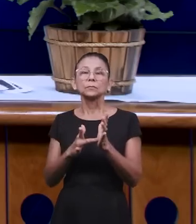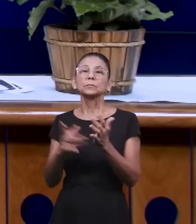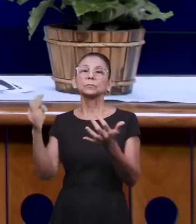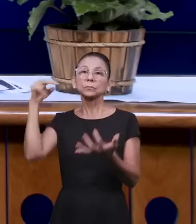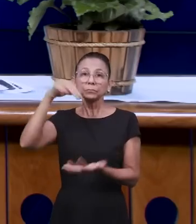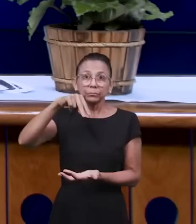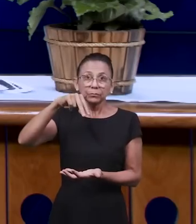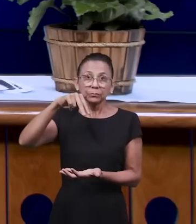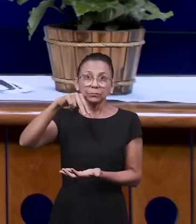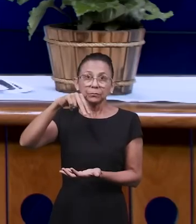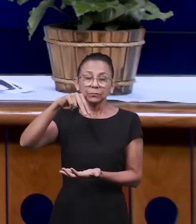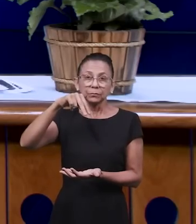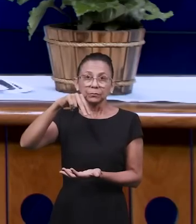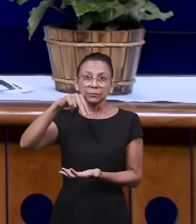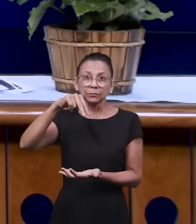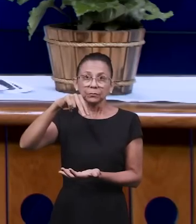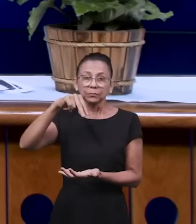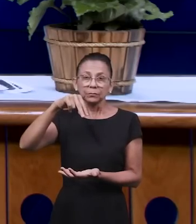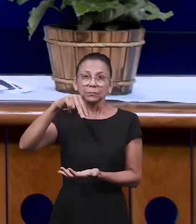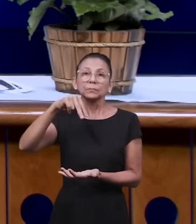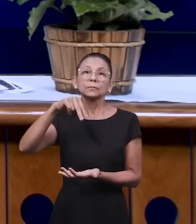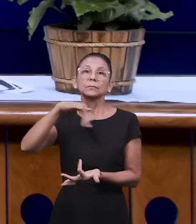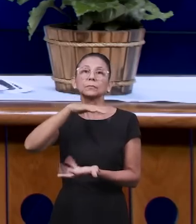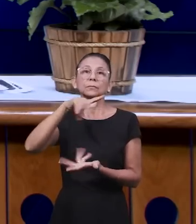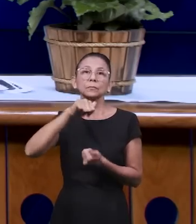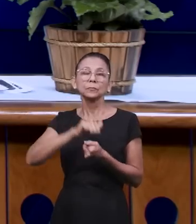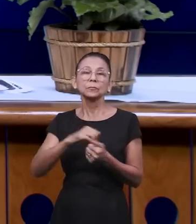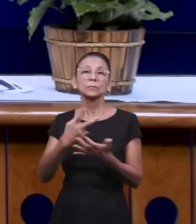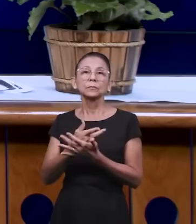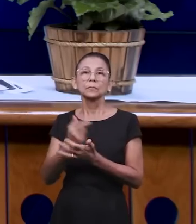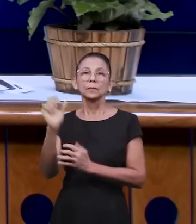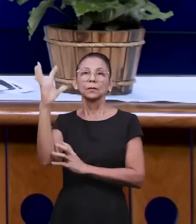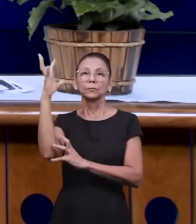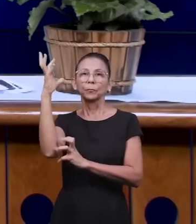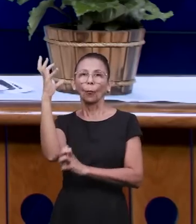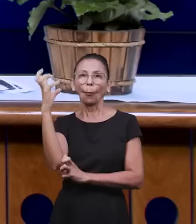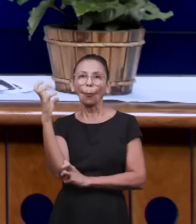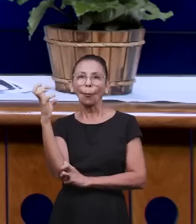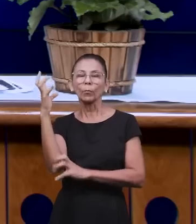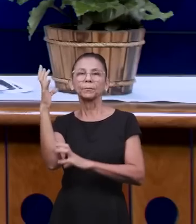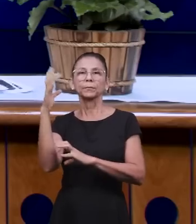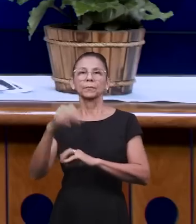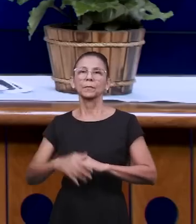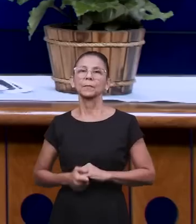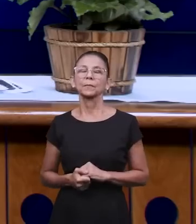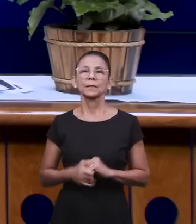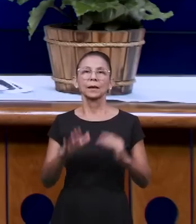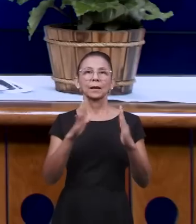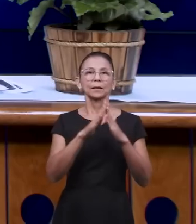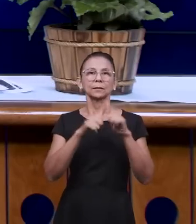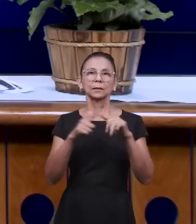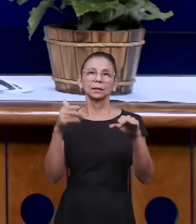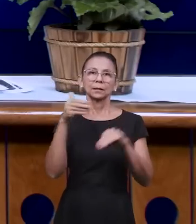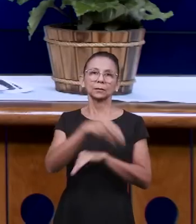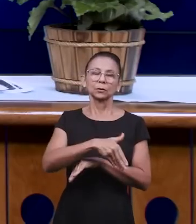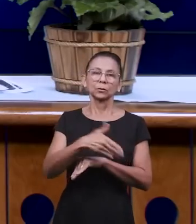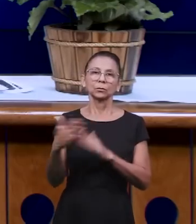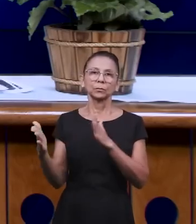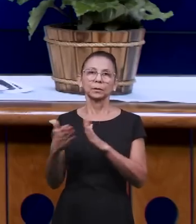político. Nossa referência são somente as profecias. Nós estamos de olho em